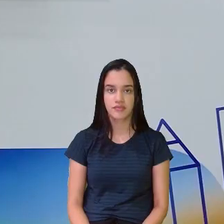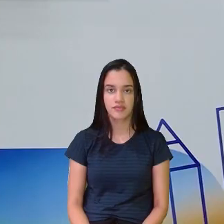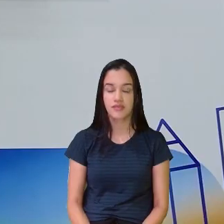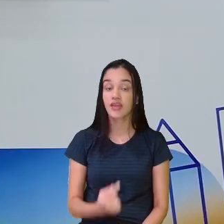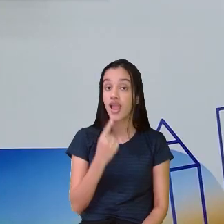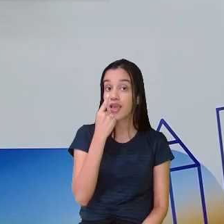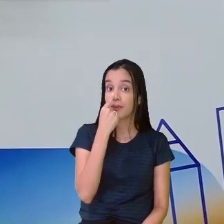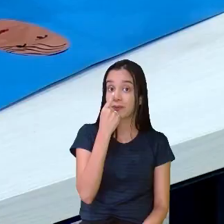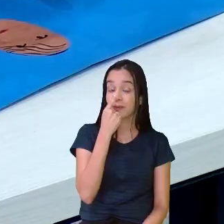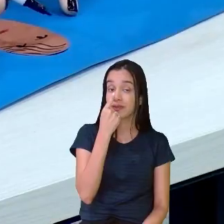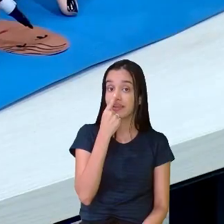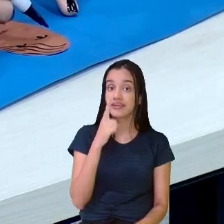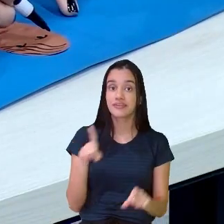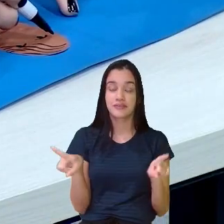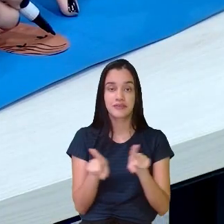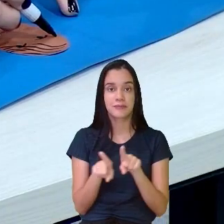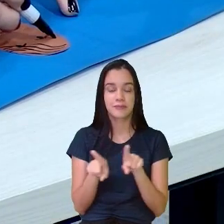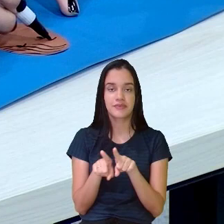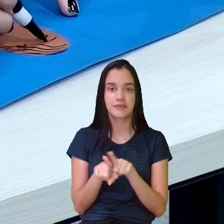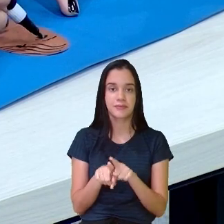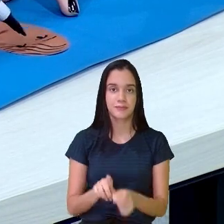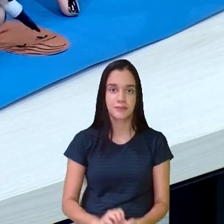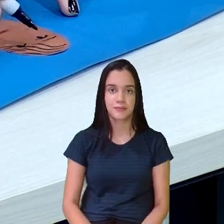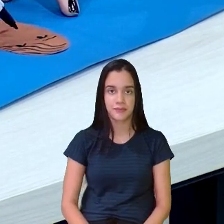E o nariz.